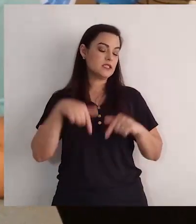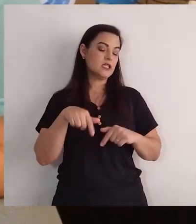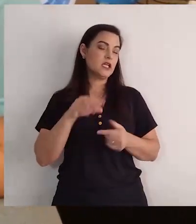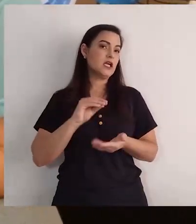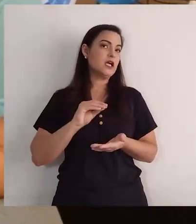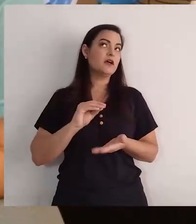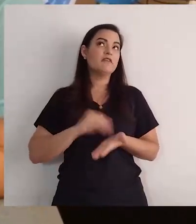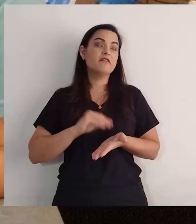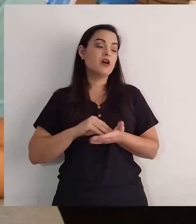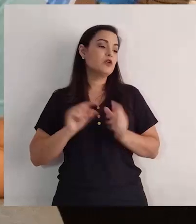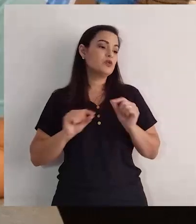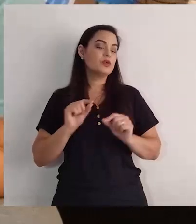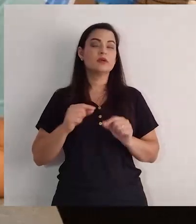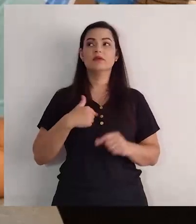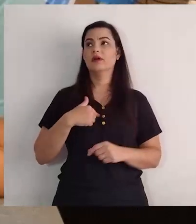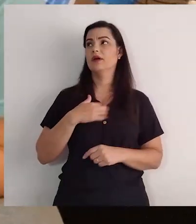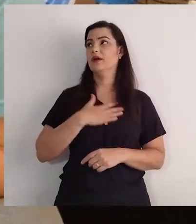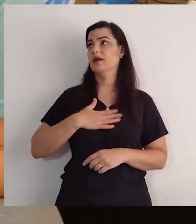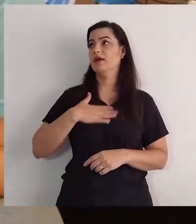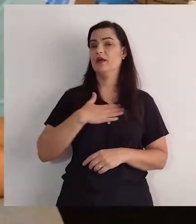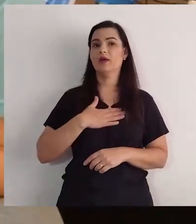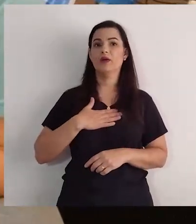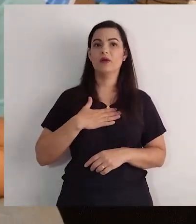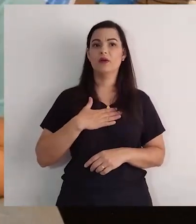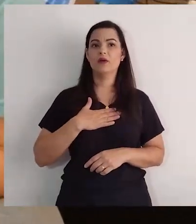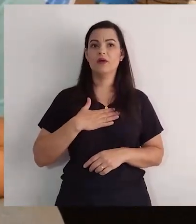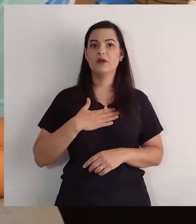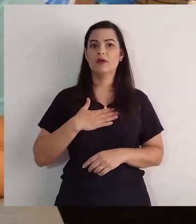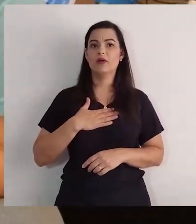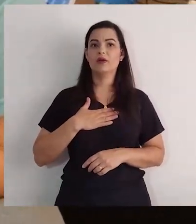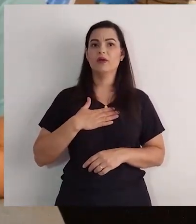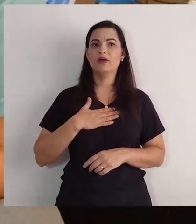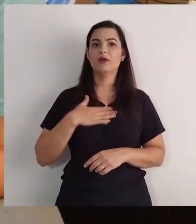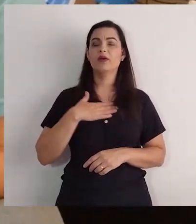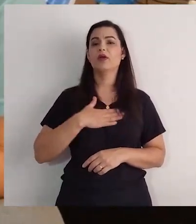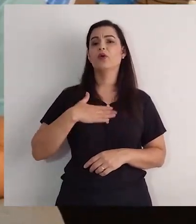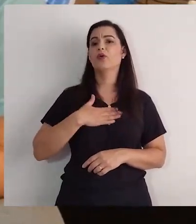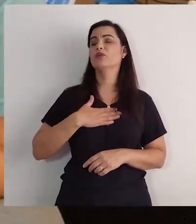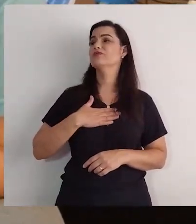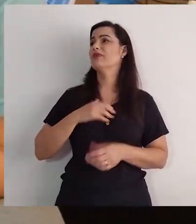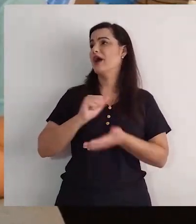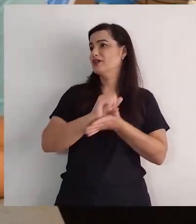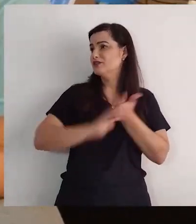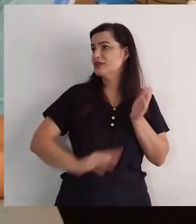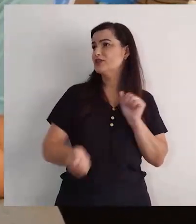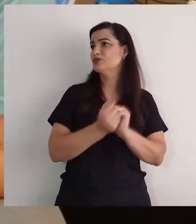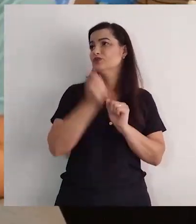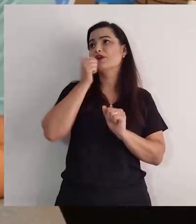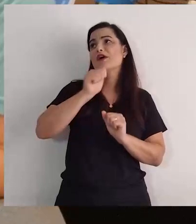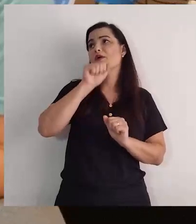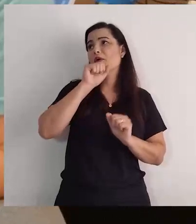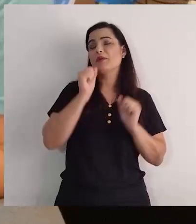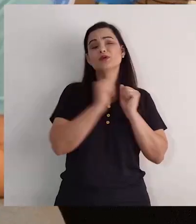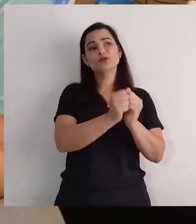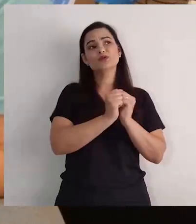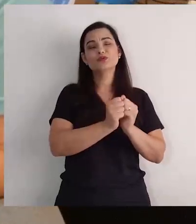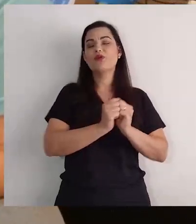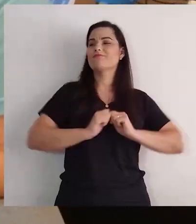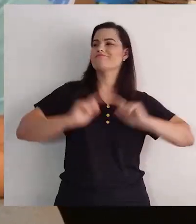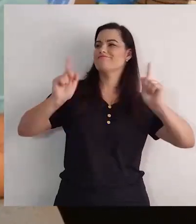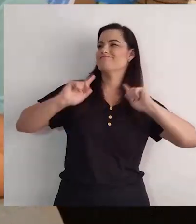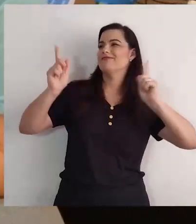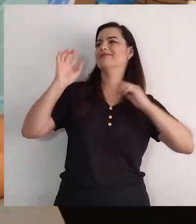programa. Fazer aquela eleição lá, porque eu e a mãe se divertem, né, mãe? Ah, vocês se